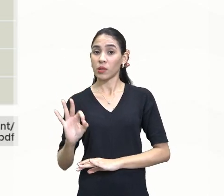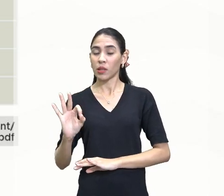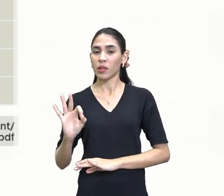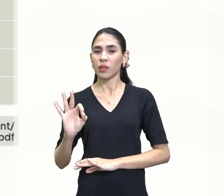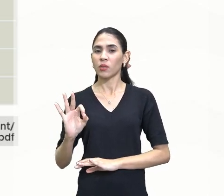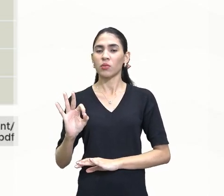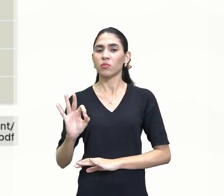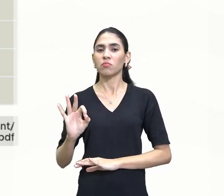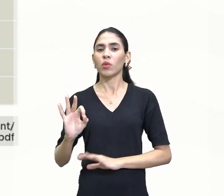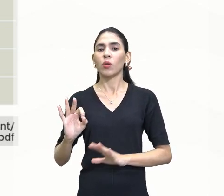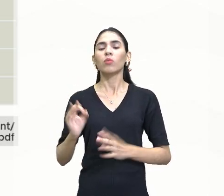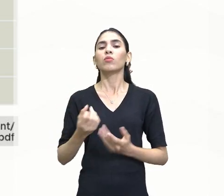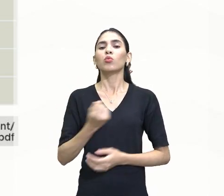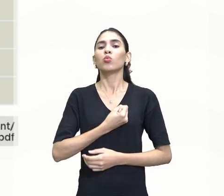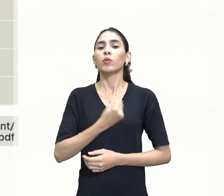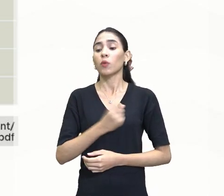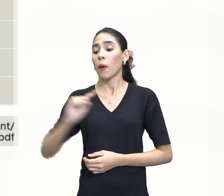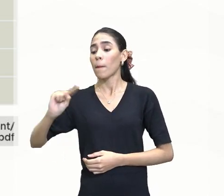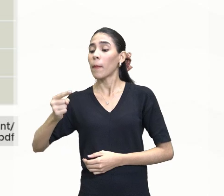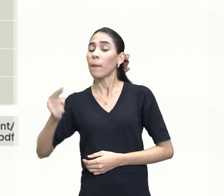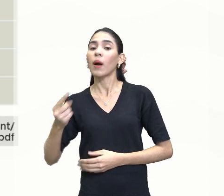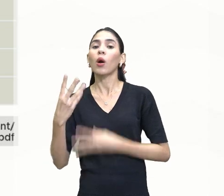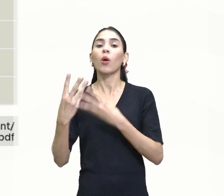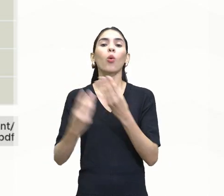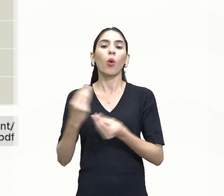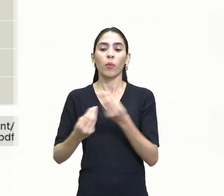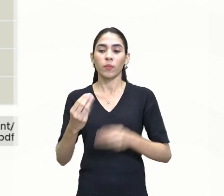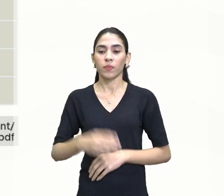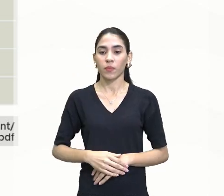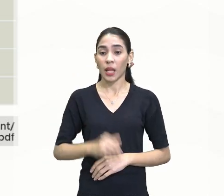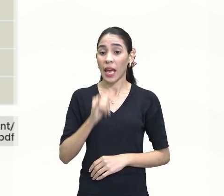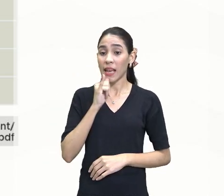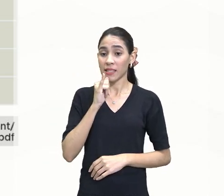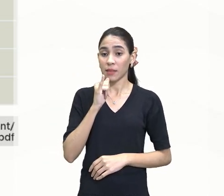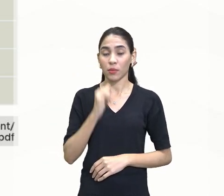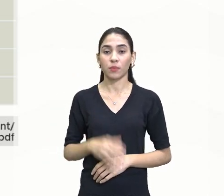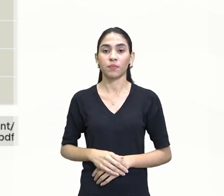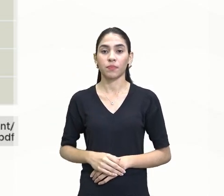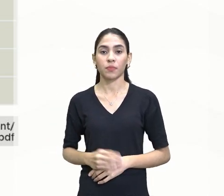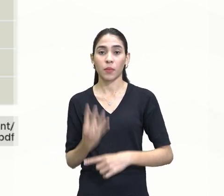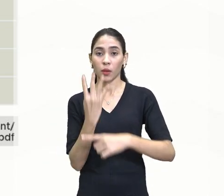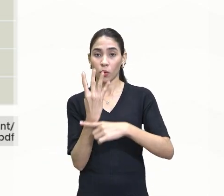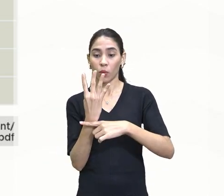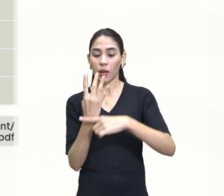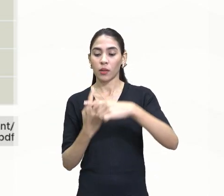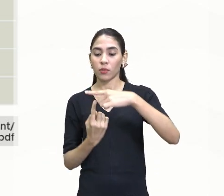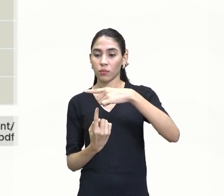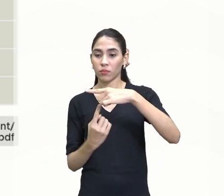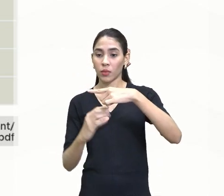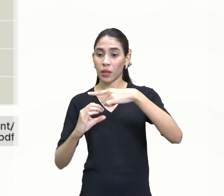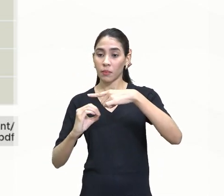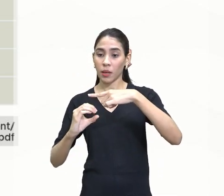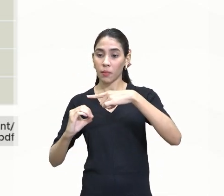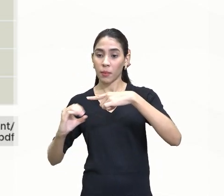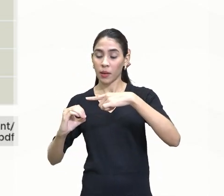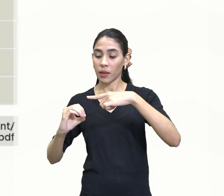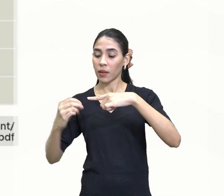em decimal? Ora, 4% é 4 sobre 100. E 4 sobre 100